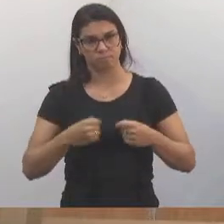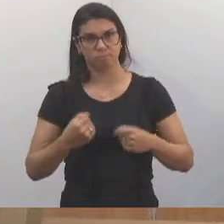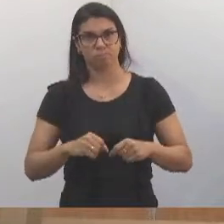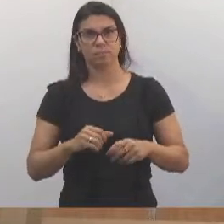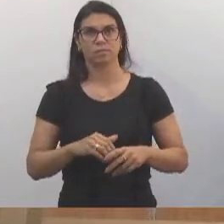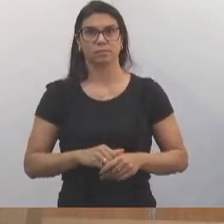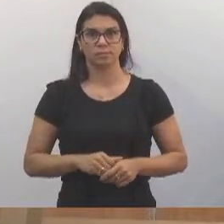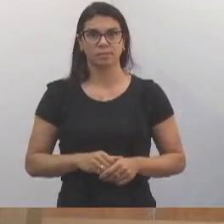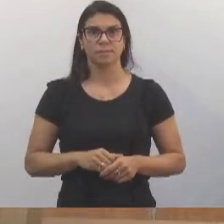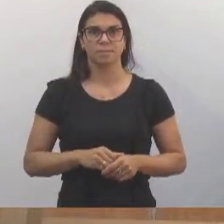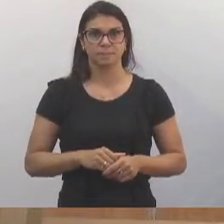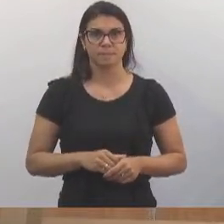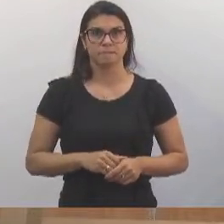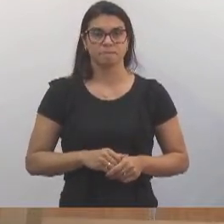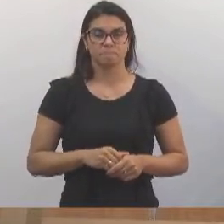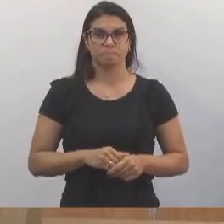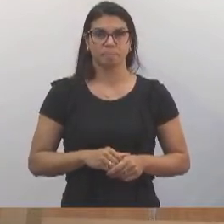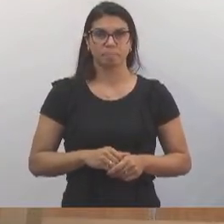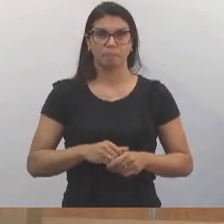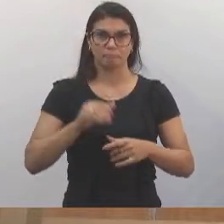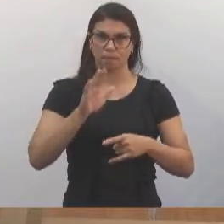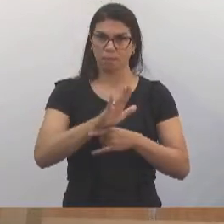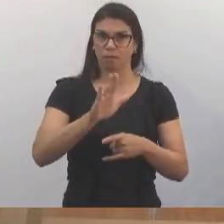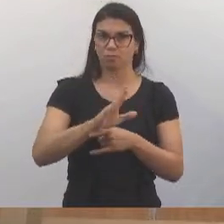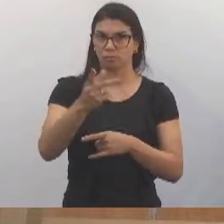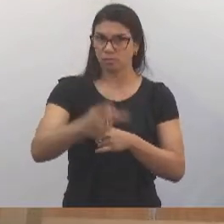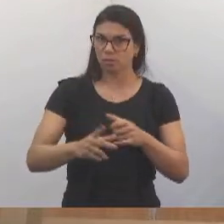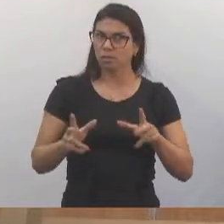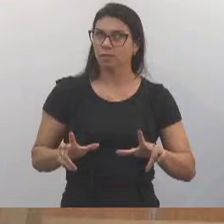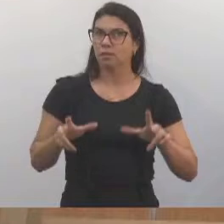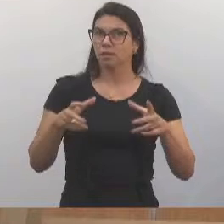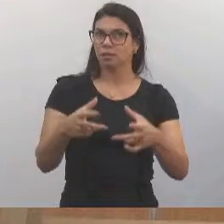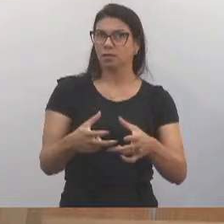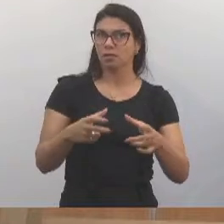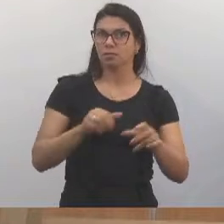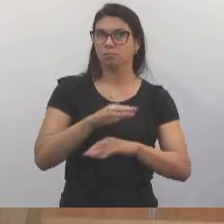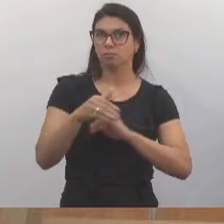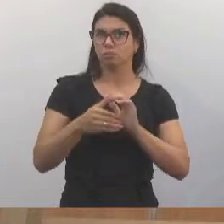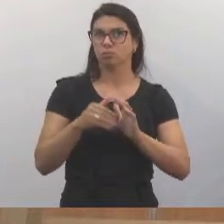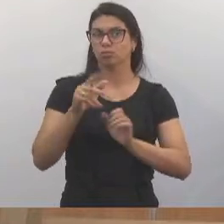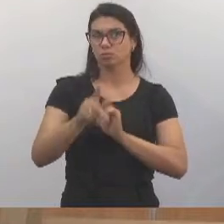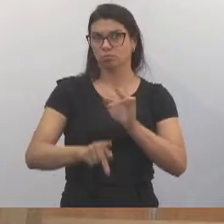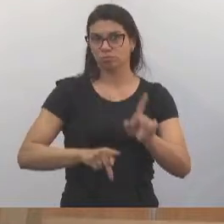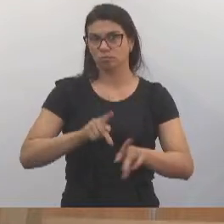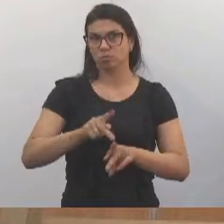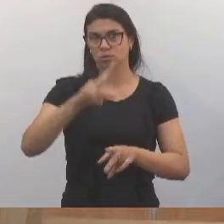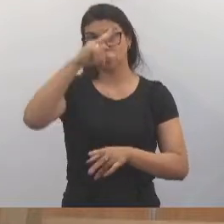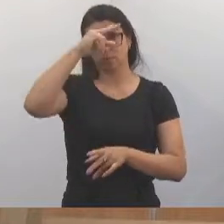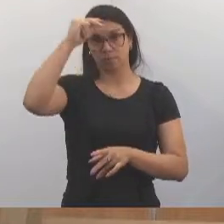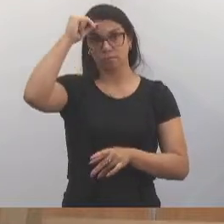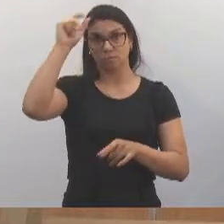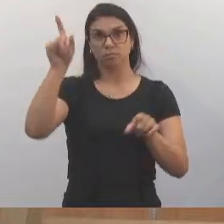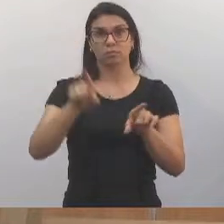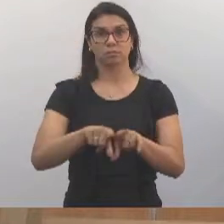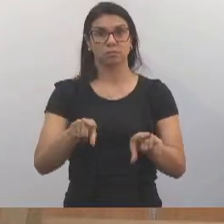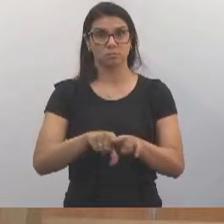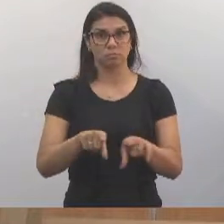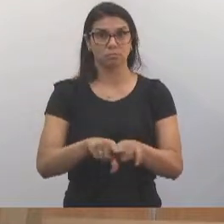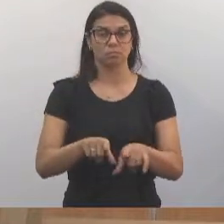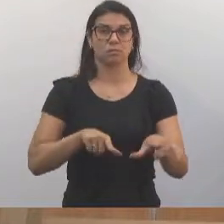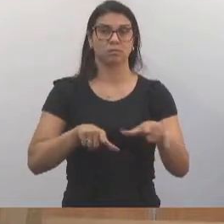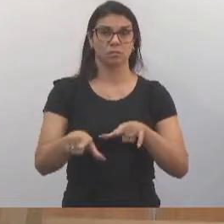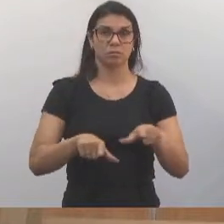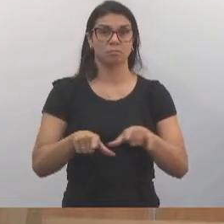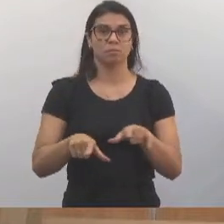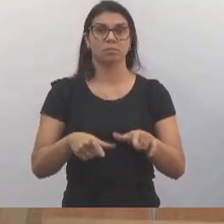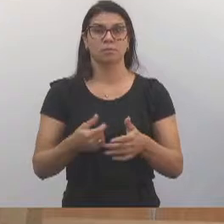candidato que vá nos representar aqui na Câmara Municipal, que vá atuar bem na Prefeitura, que vá